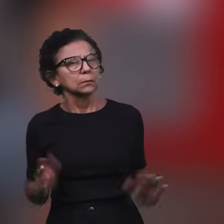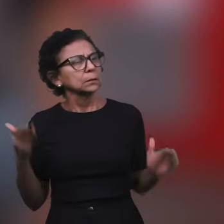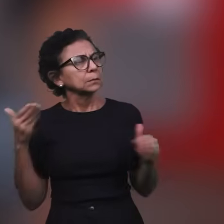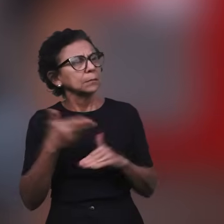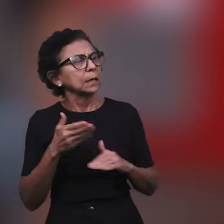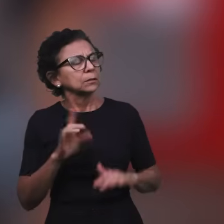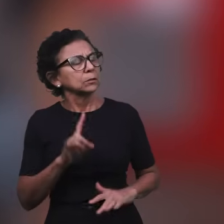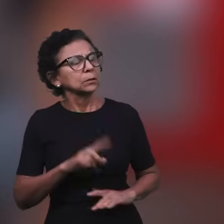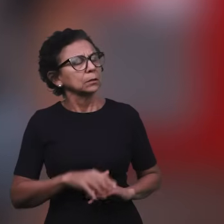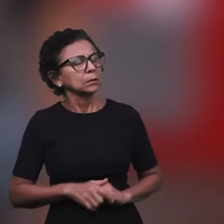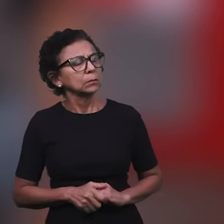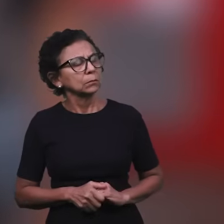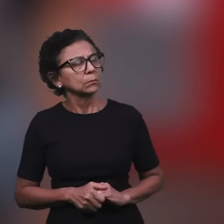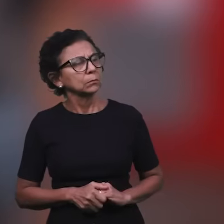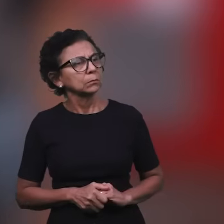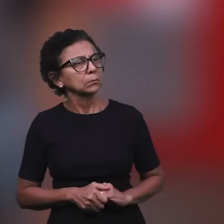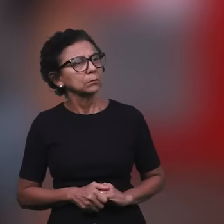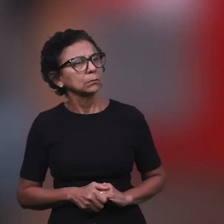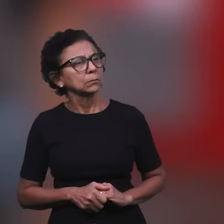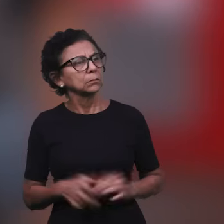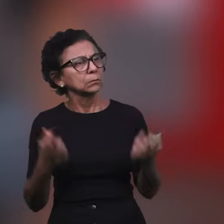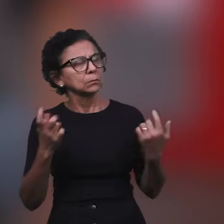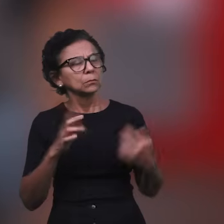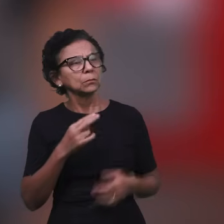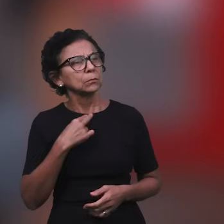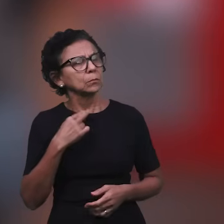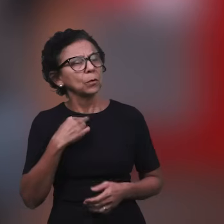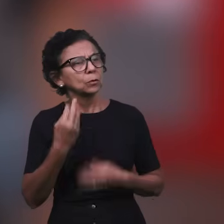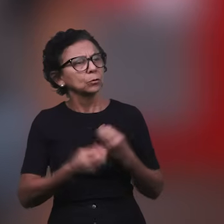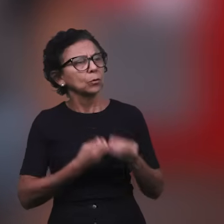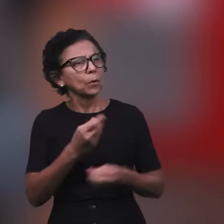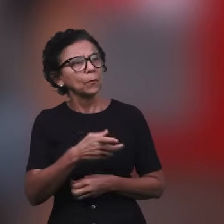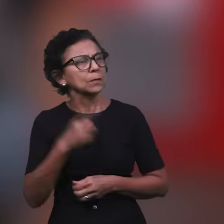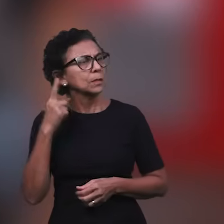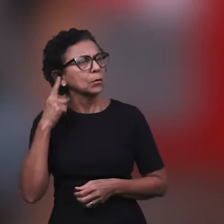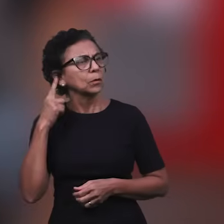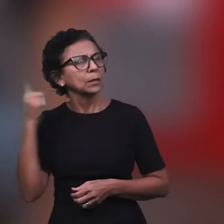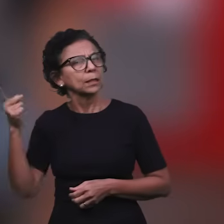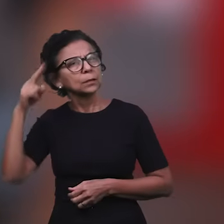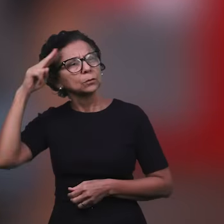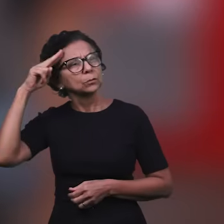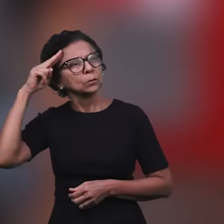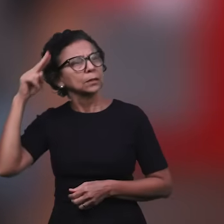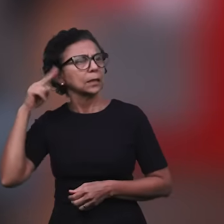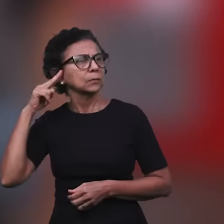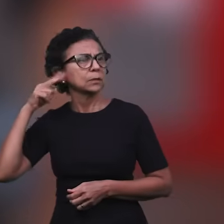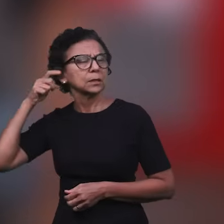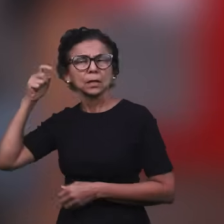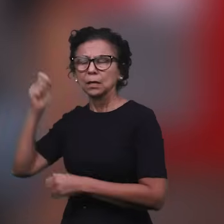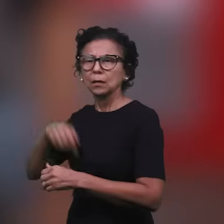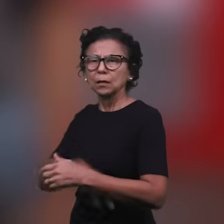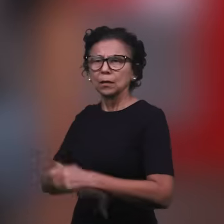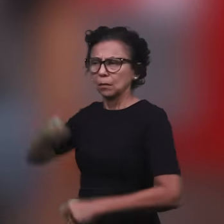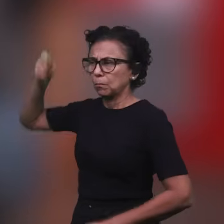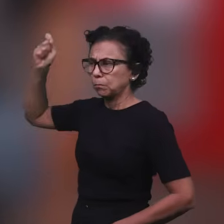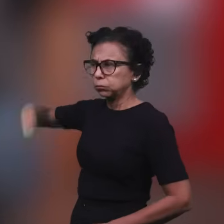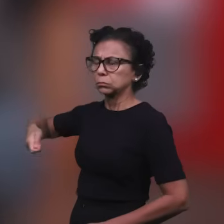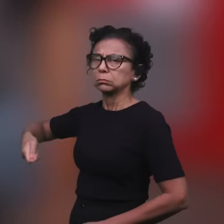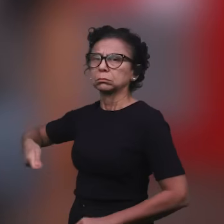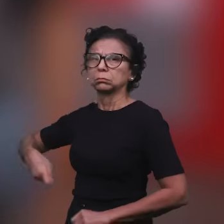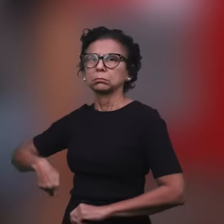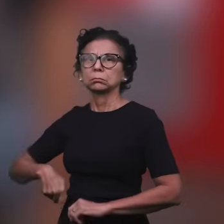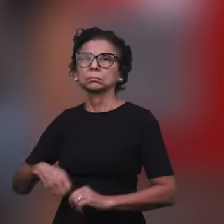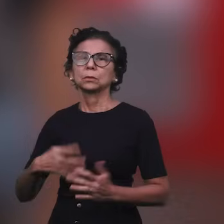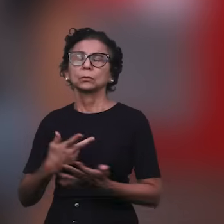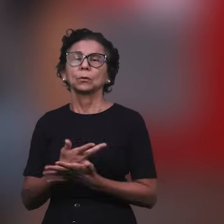que não seria aquele recurso, repreendeu. Então, veio o milagre, Jesus pegou, a orelha,